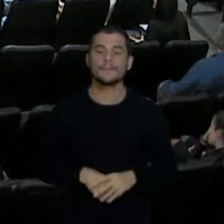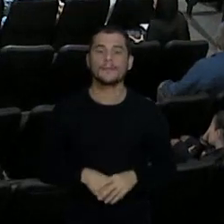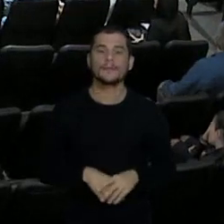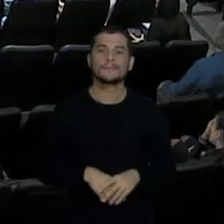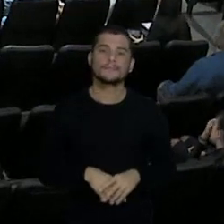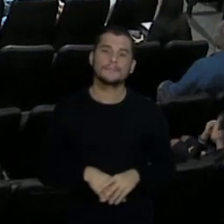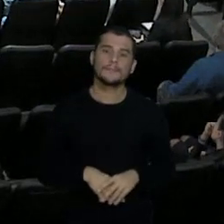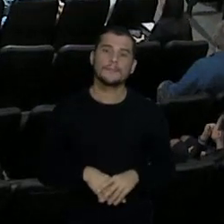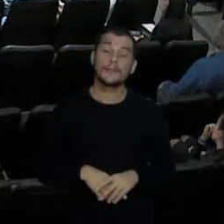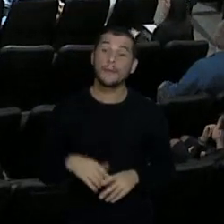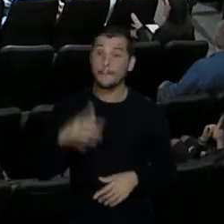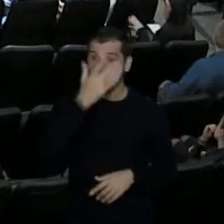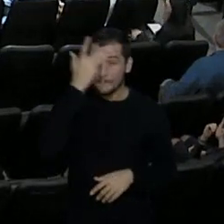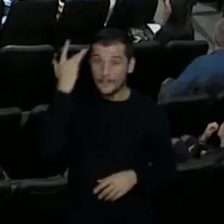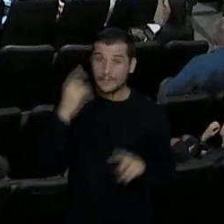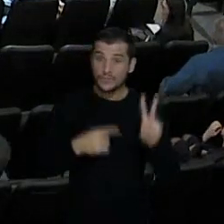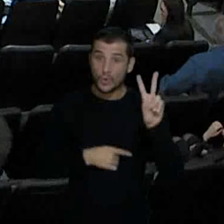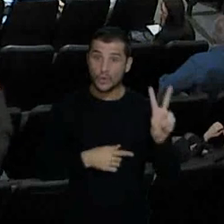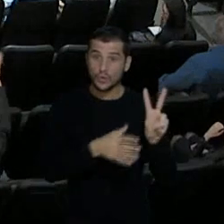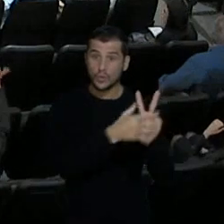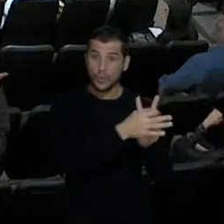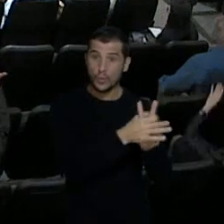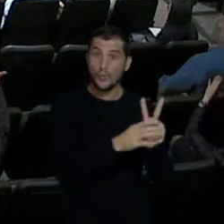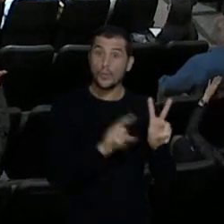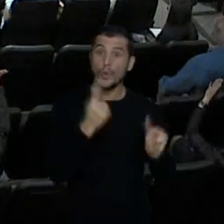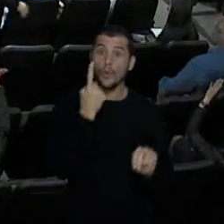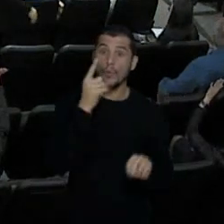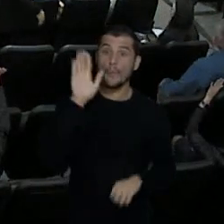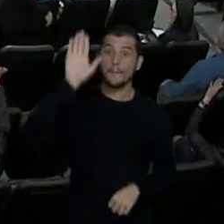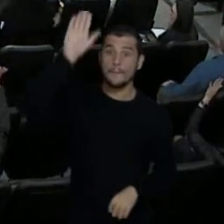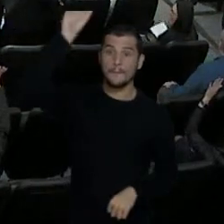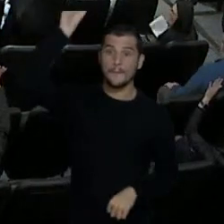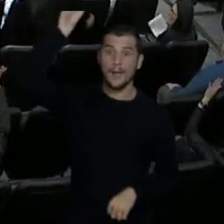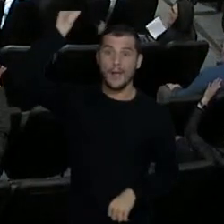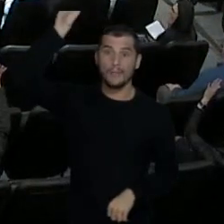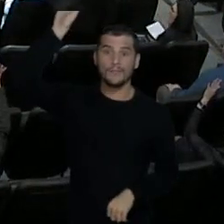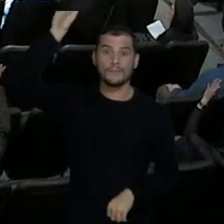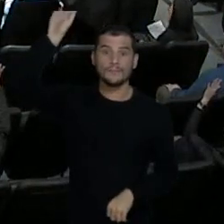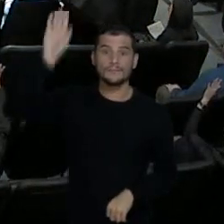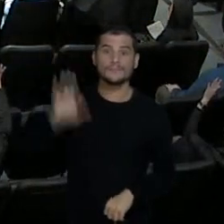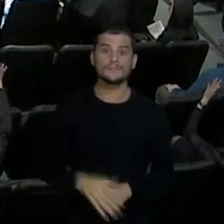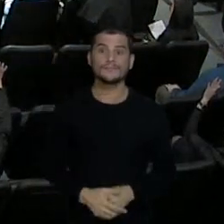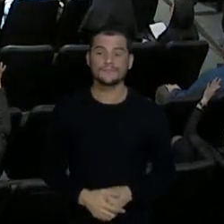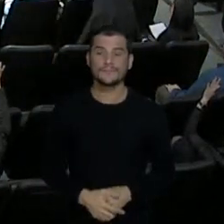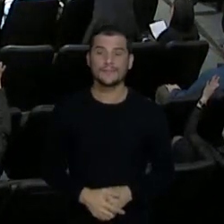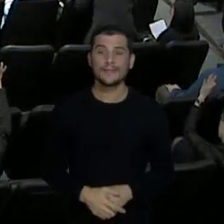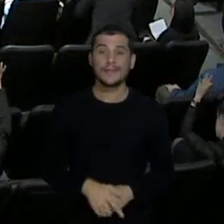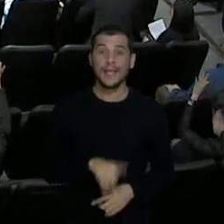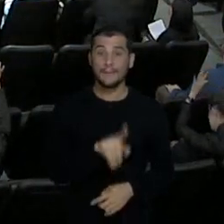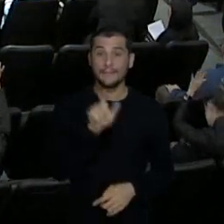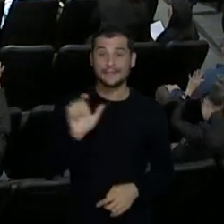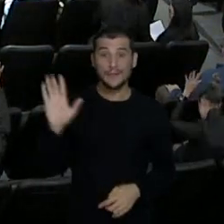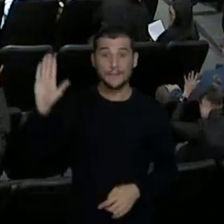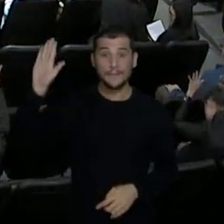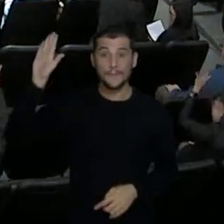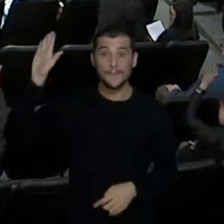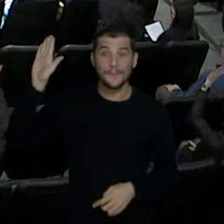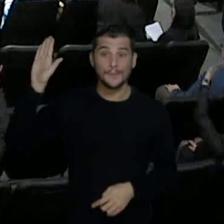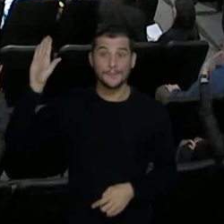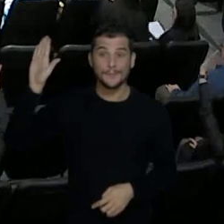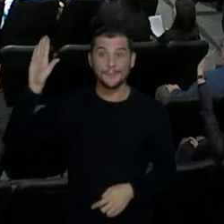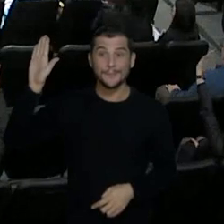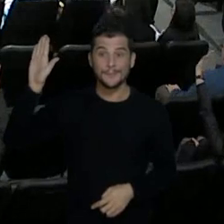mão também a pessoa que levantou a mão já que é muito anim essa pessoa que levantou a